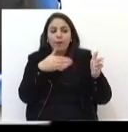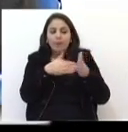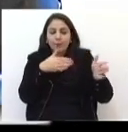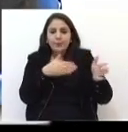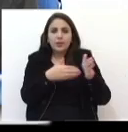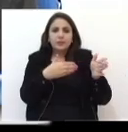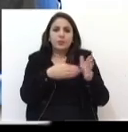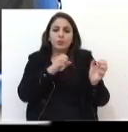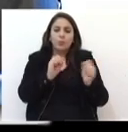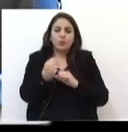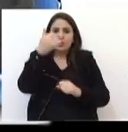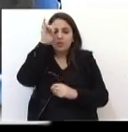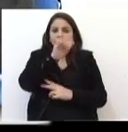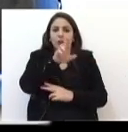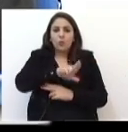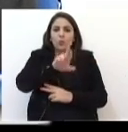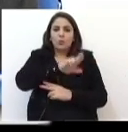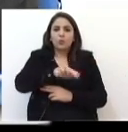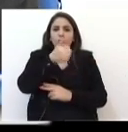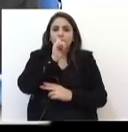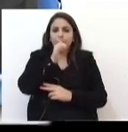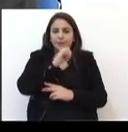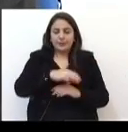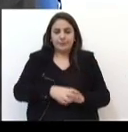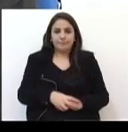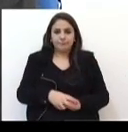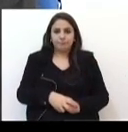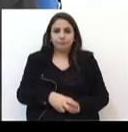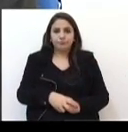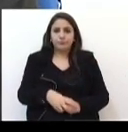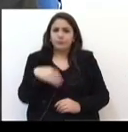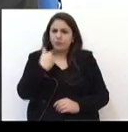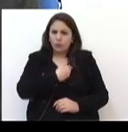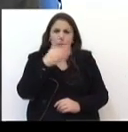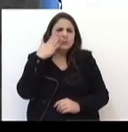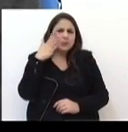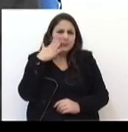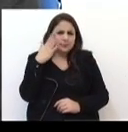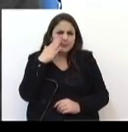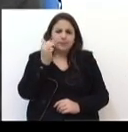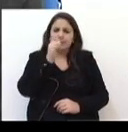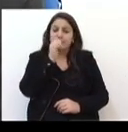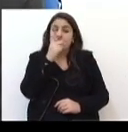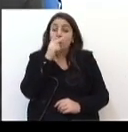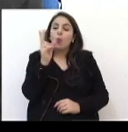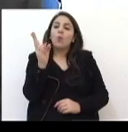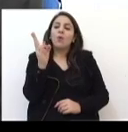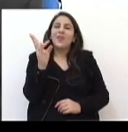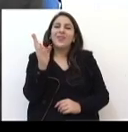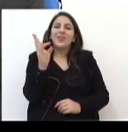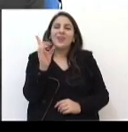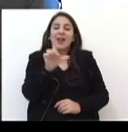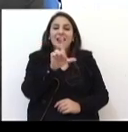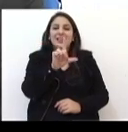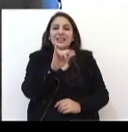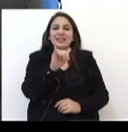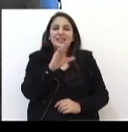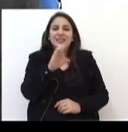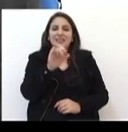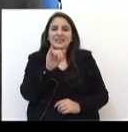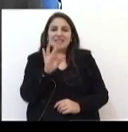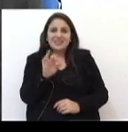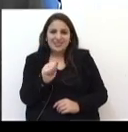se possa fazer ao uso de álcool. Nós sabemos que álcool é uma droga, embora seja uma droga lícita, como se